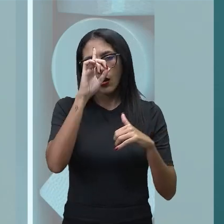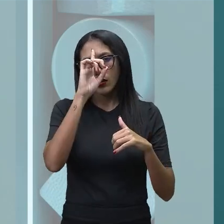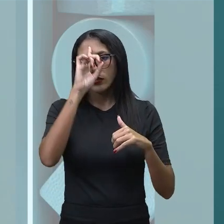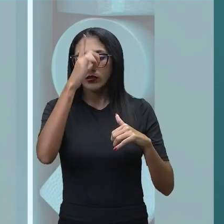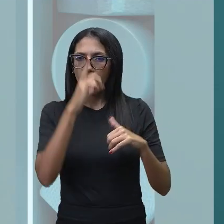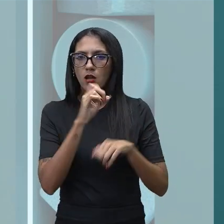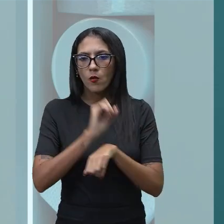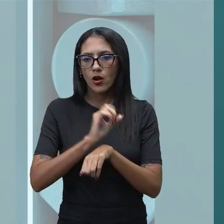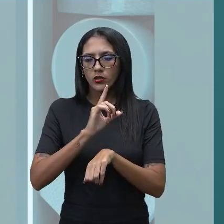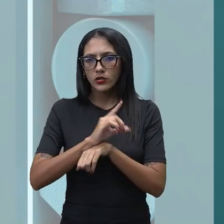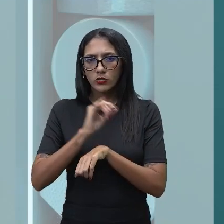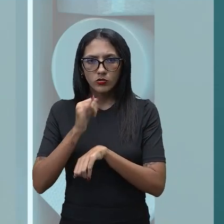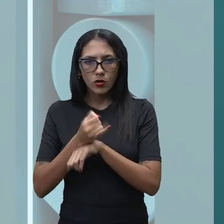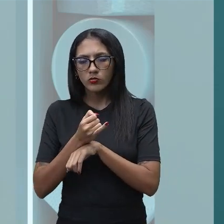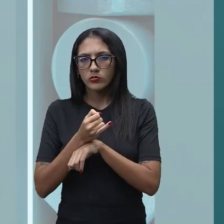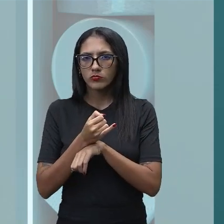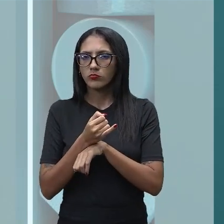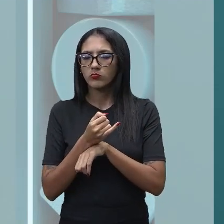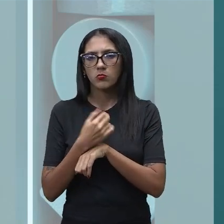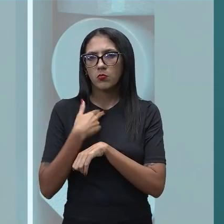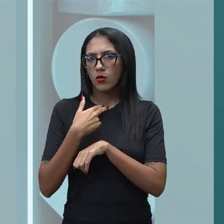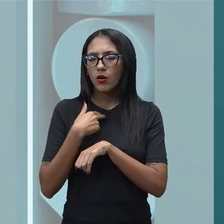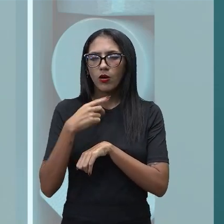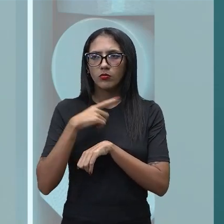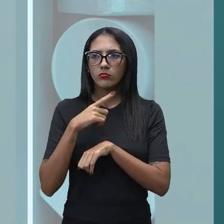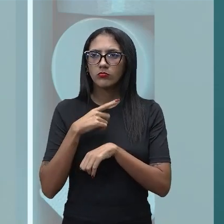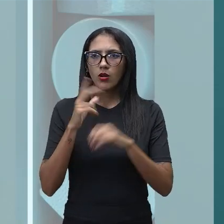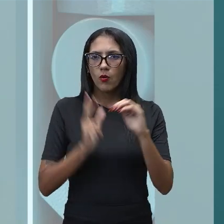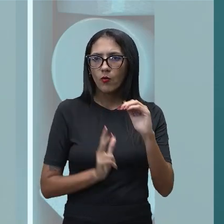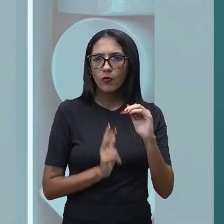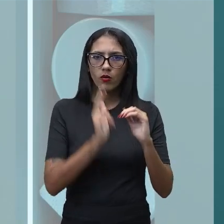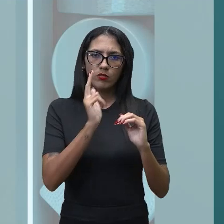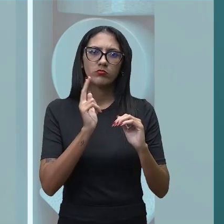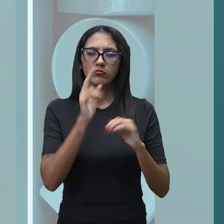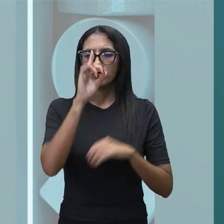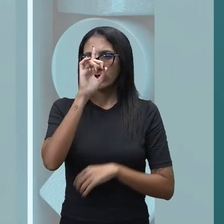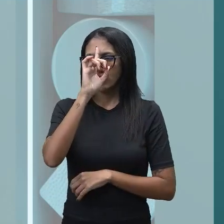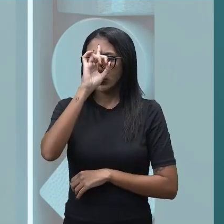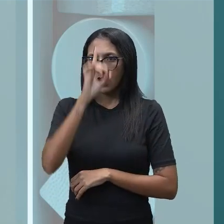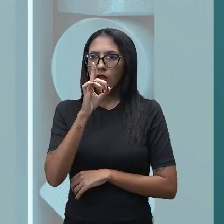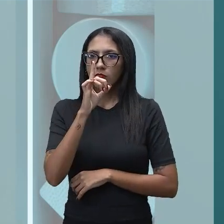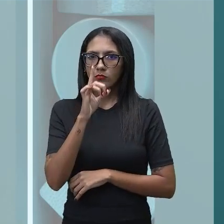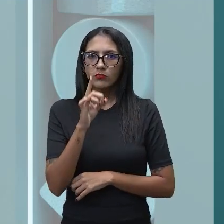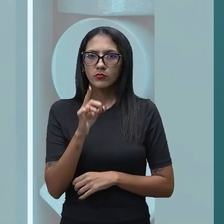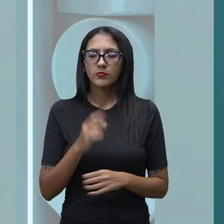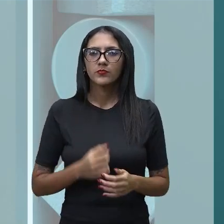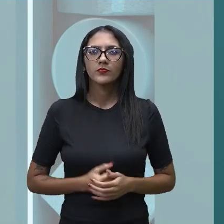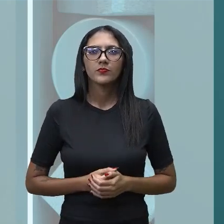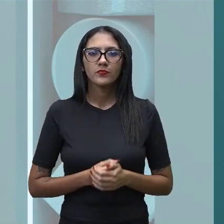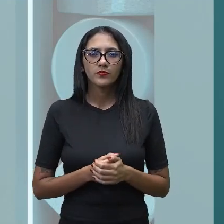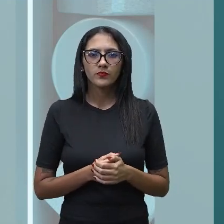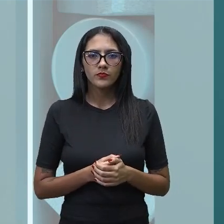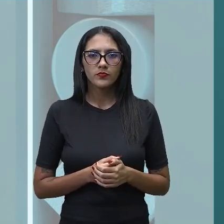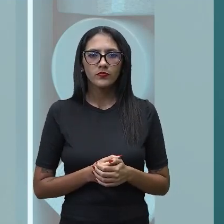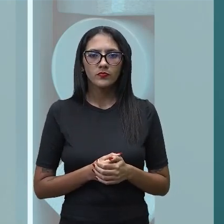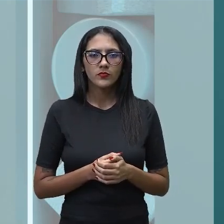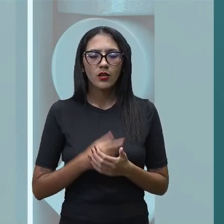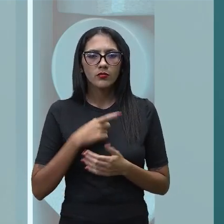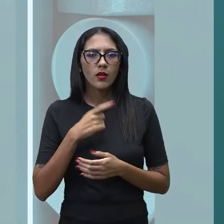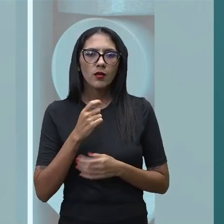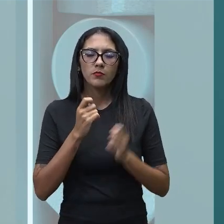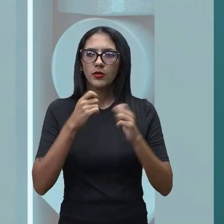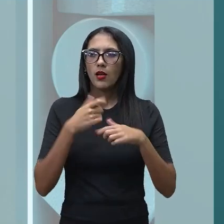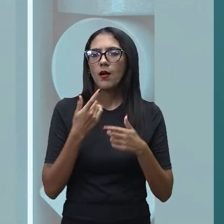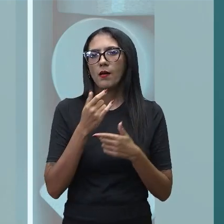adverbial ali da gente, que se liga ao substantivo, a gente não separa porque isso pode ter ali uma quebra